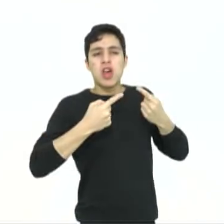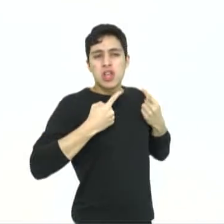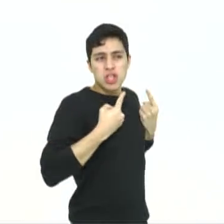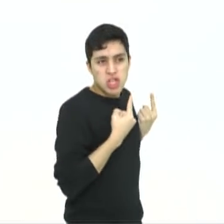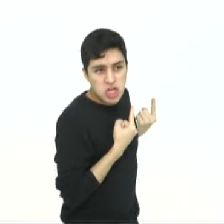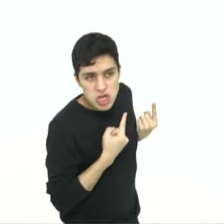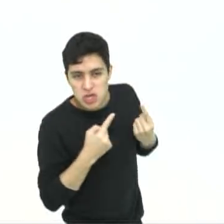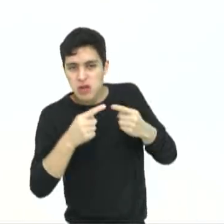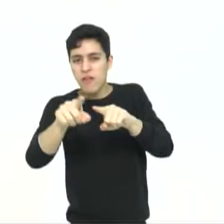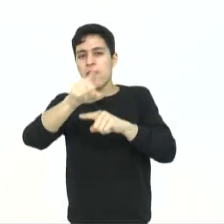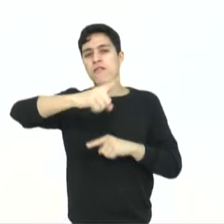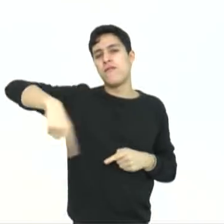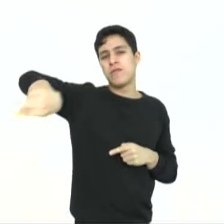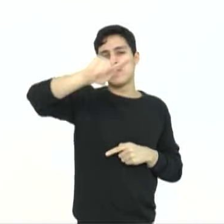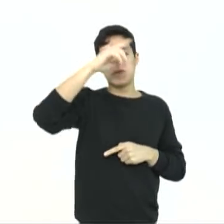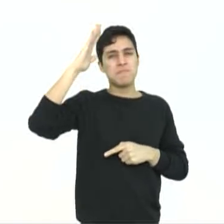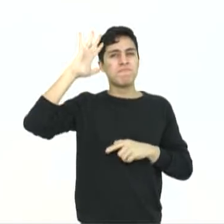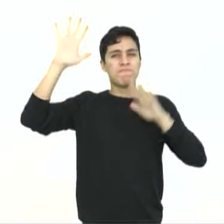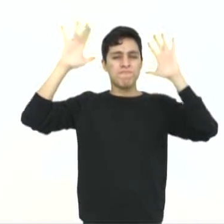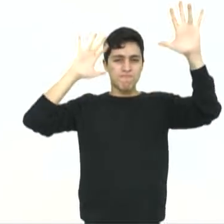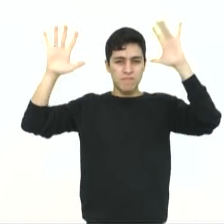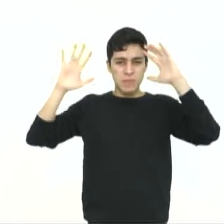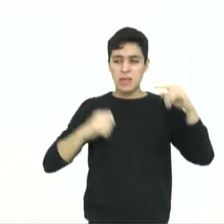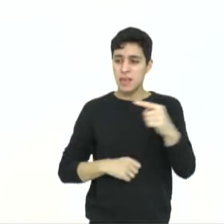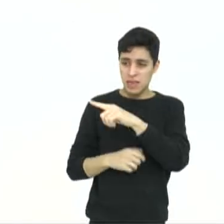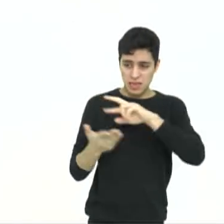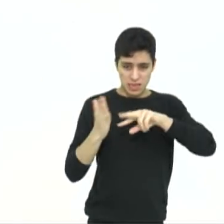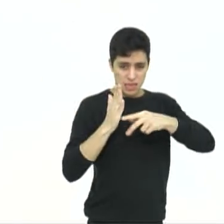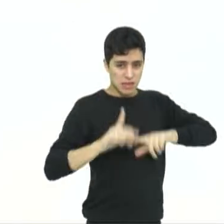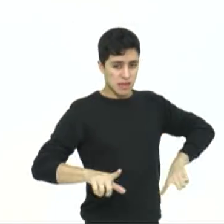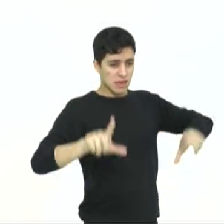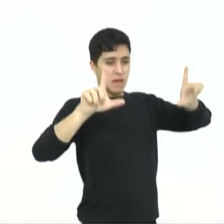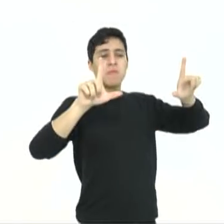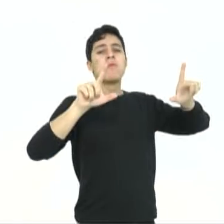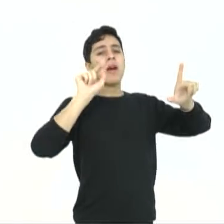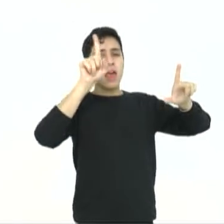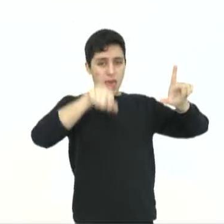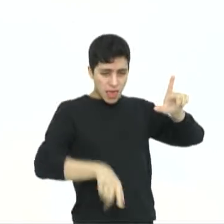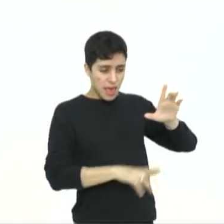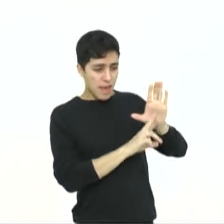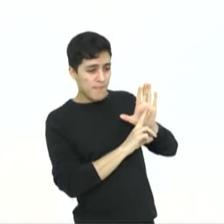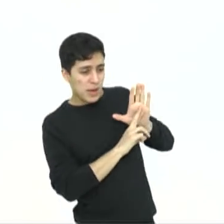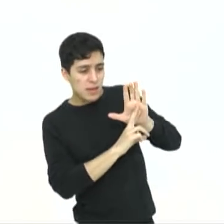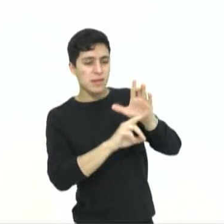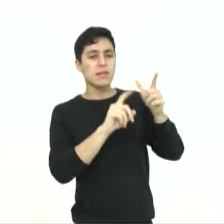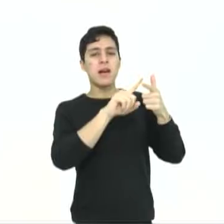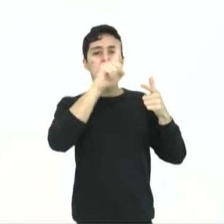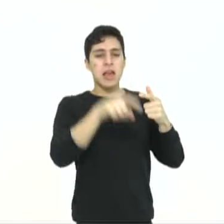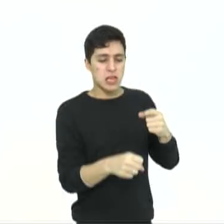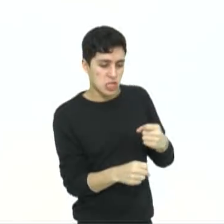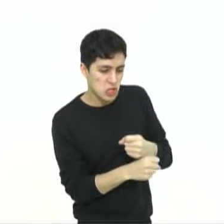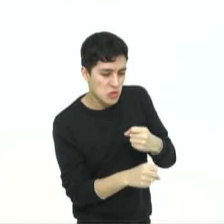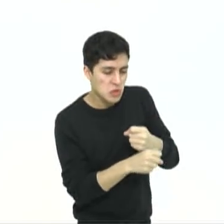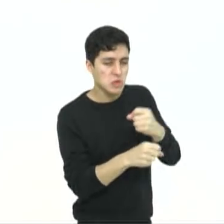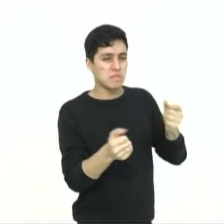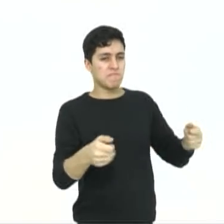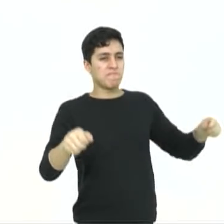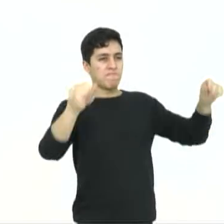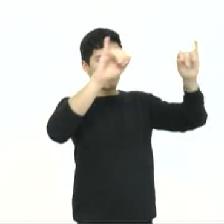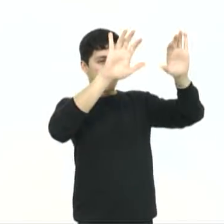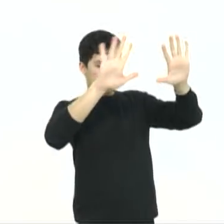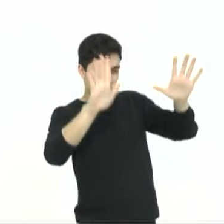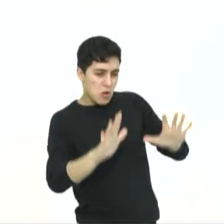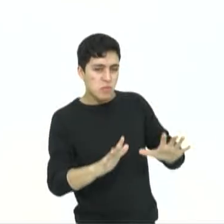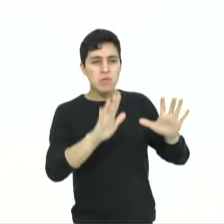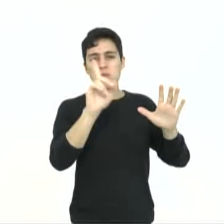vocês. É uma representação, é uma escultura, é uma pintura representando uma